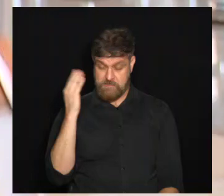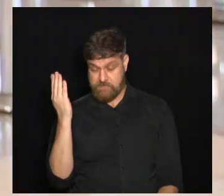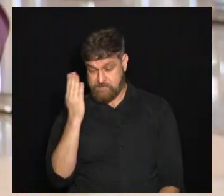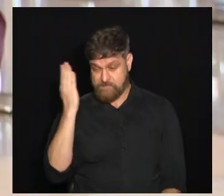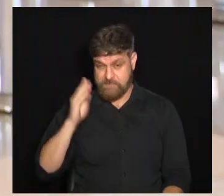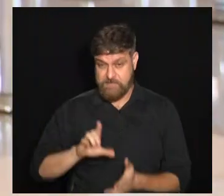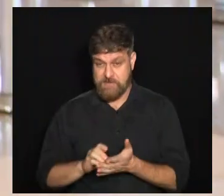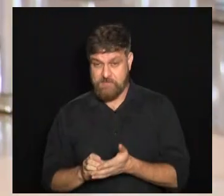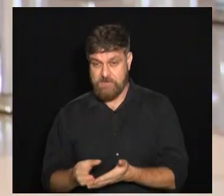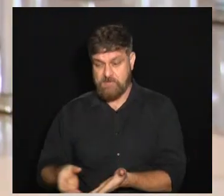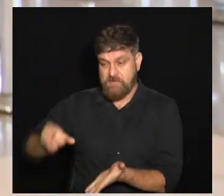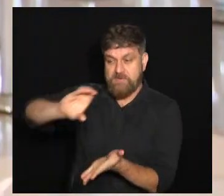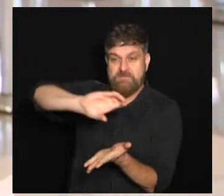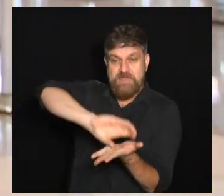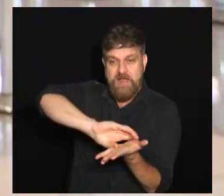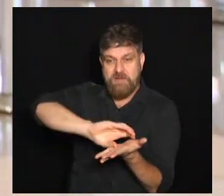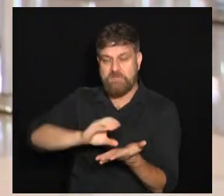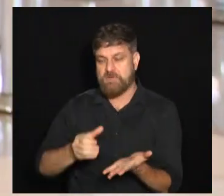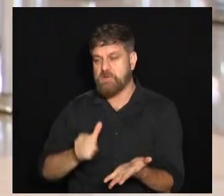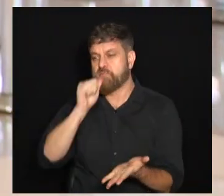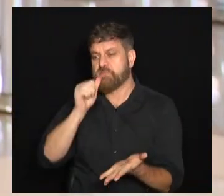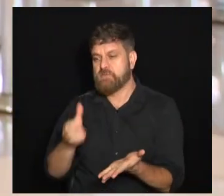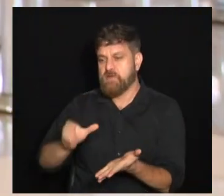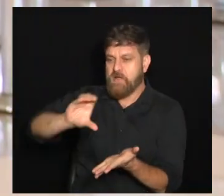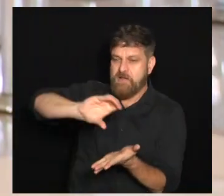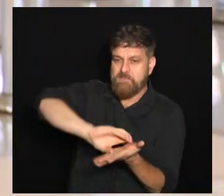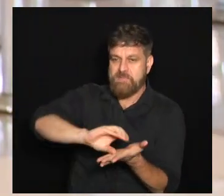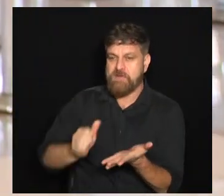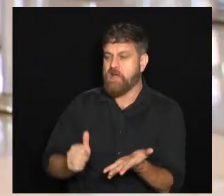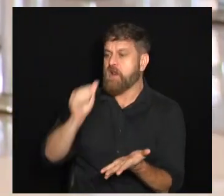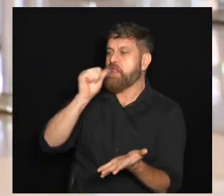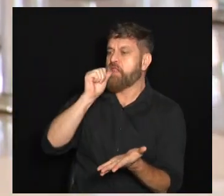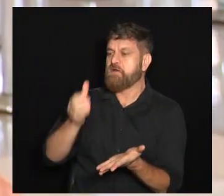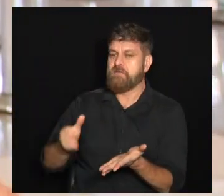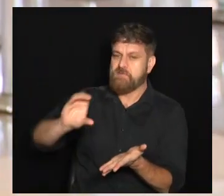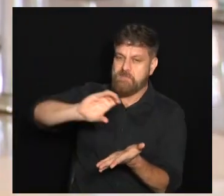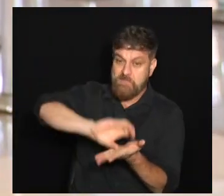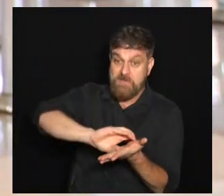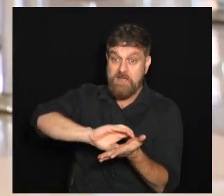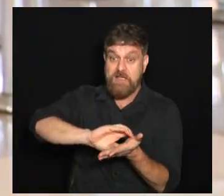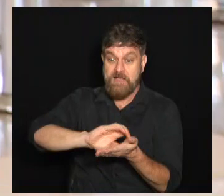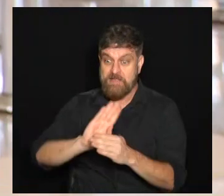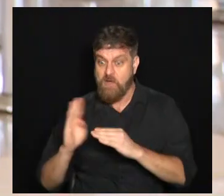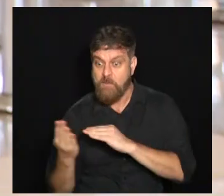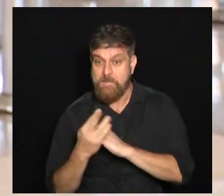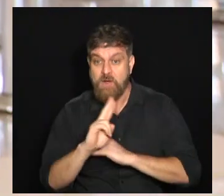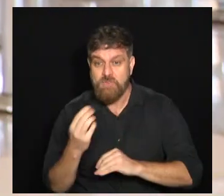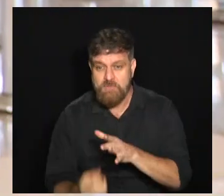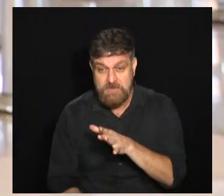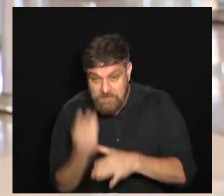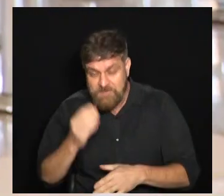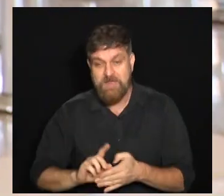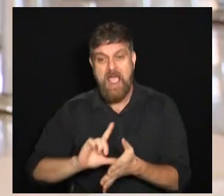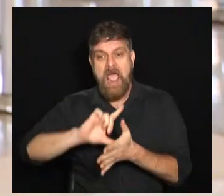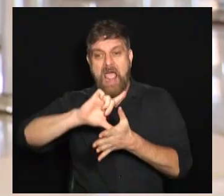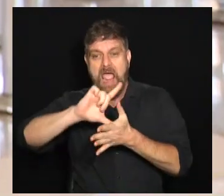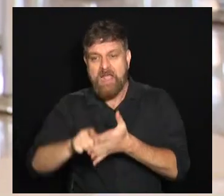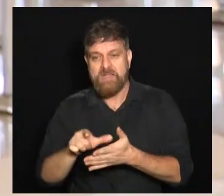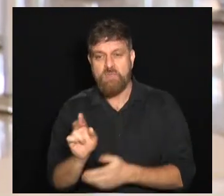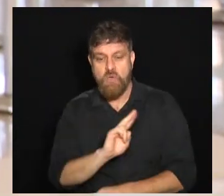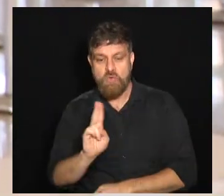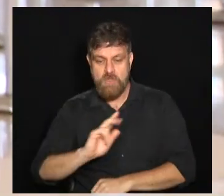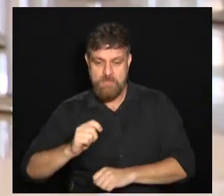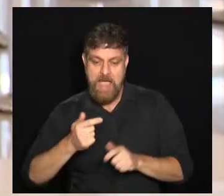aí virava os copos. Essa é uma das teorias que dá nome a esse bairro e deu nome também ao Aeroporto Internacional